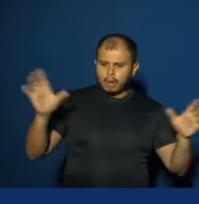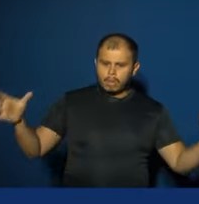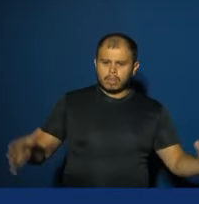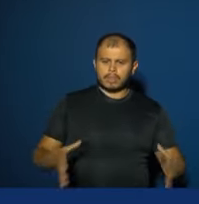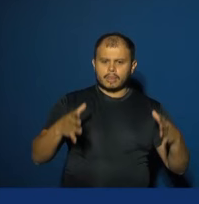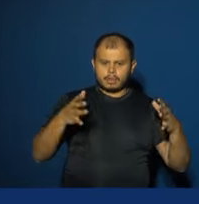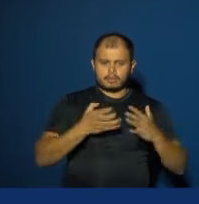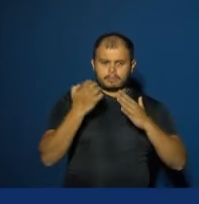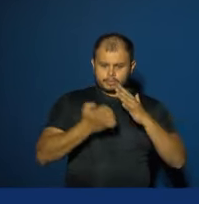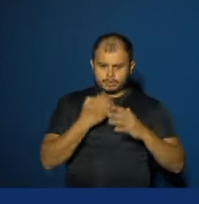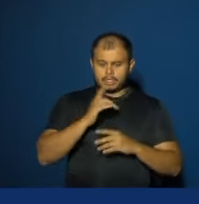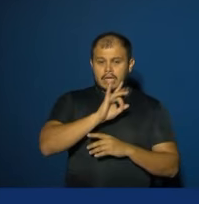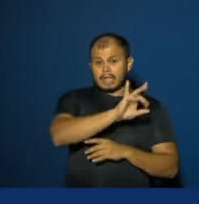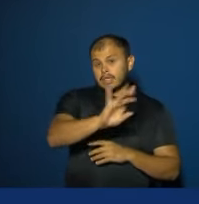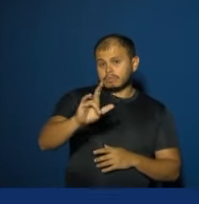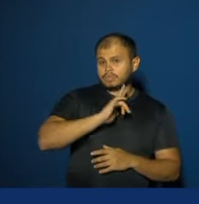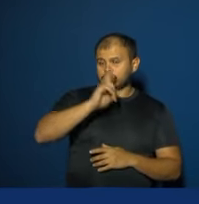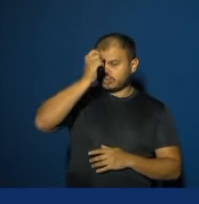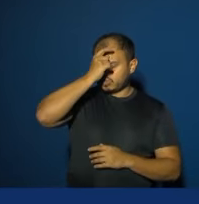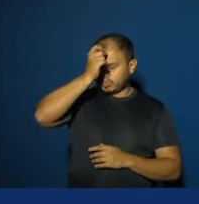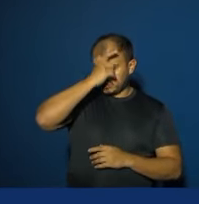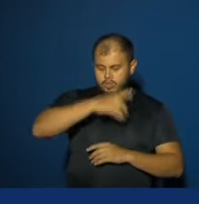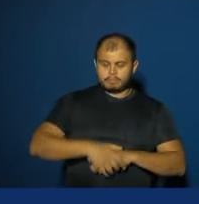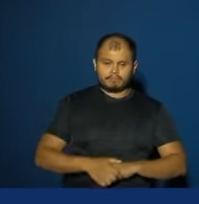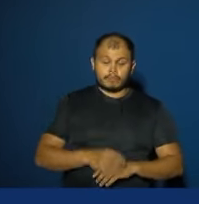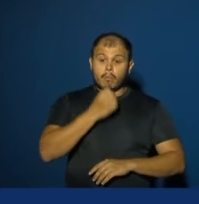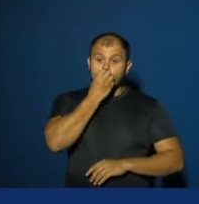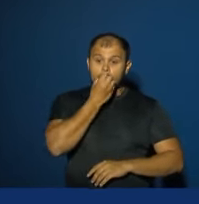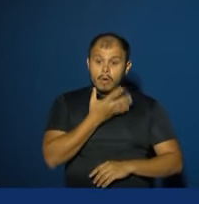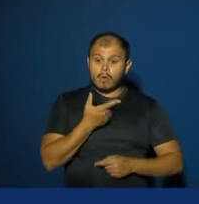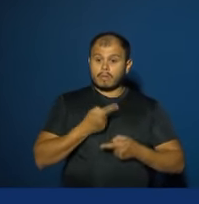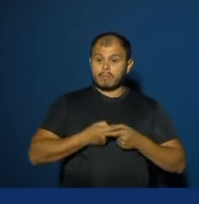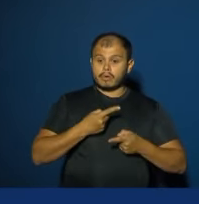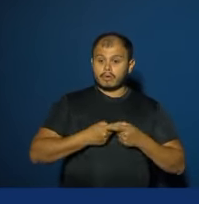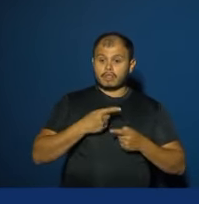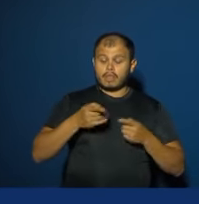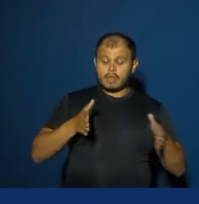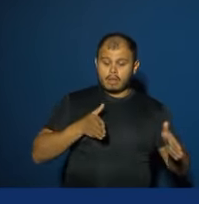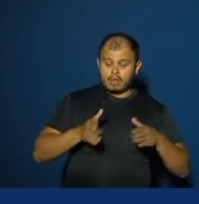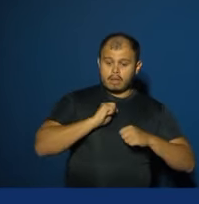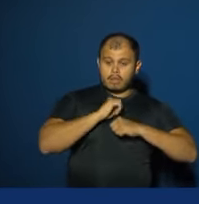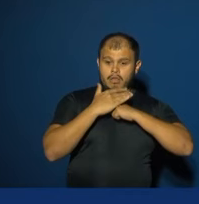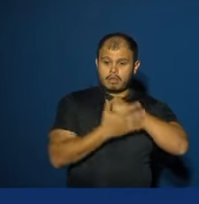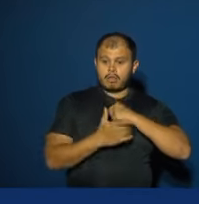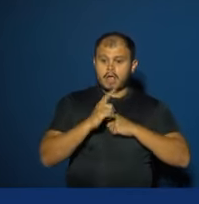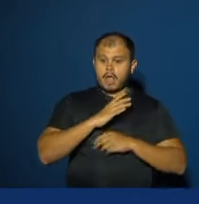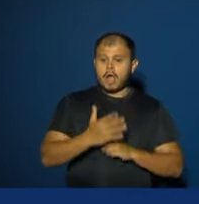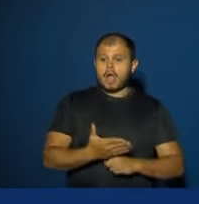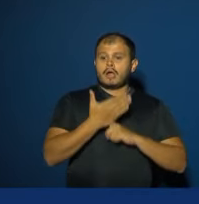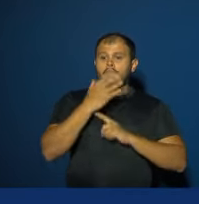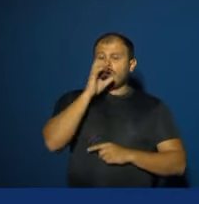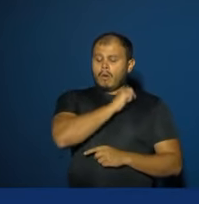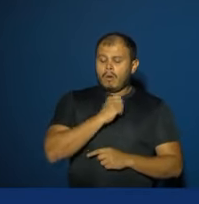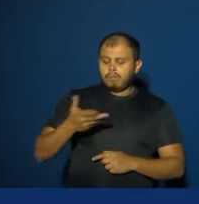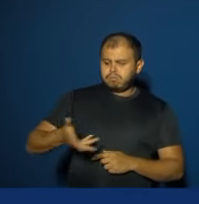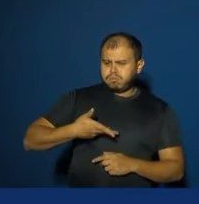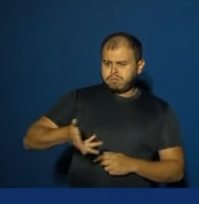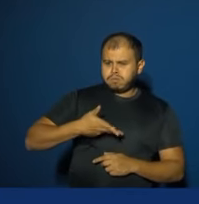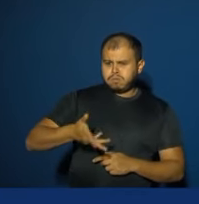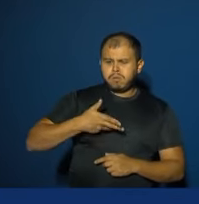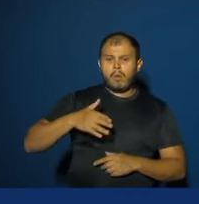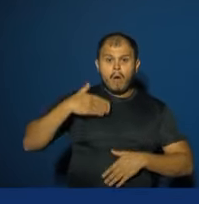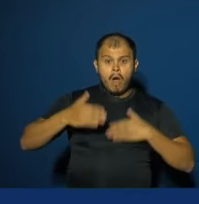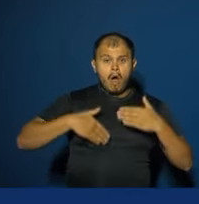determinada Cultura a parte boa é que essa mudança a pandemia ajudou que a gente acelerasse a transformações